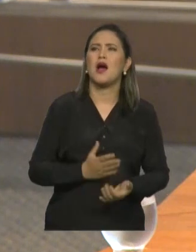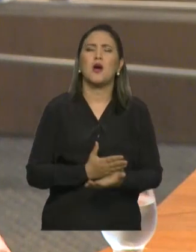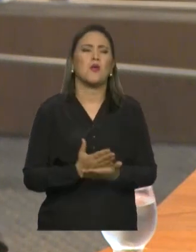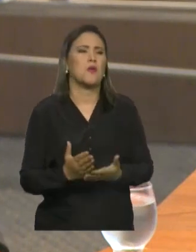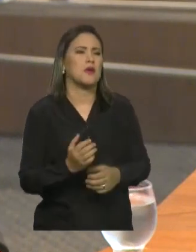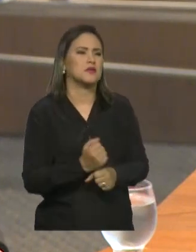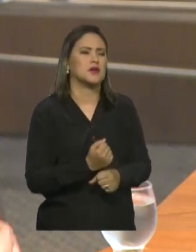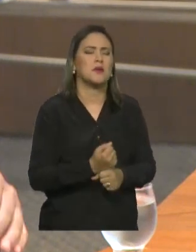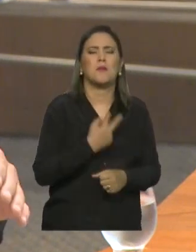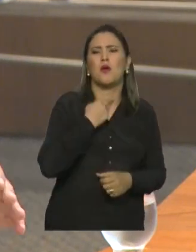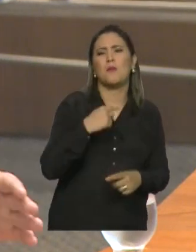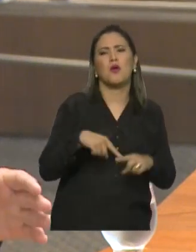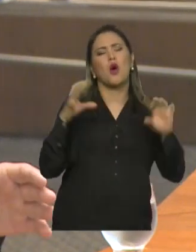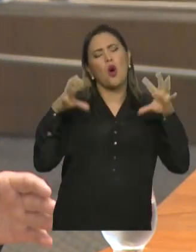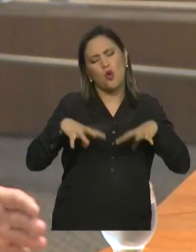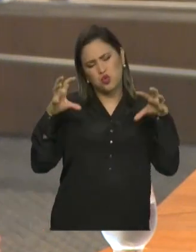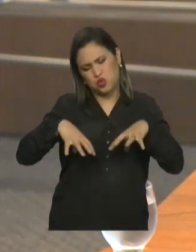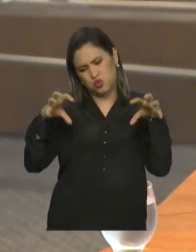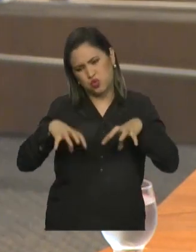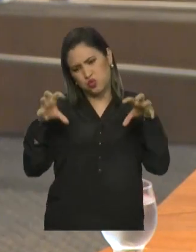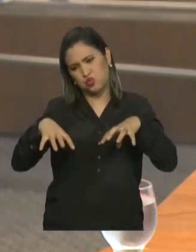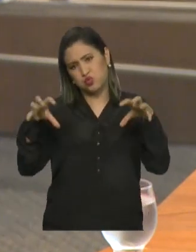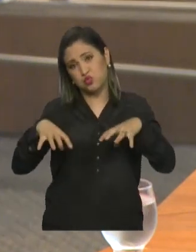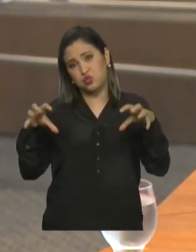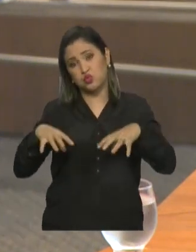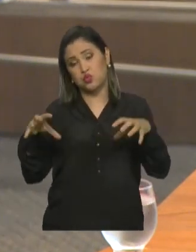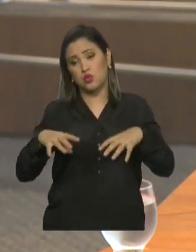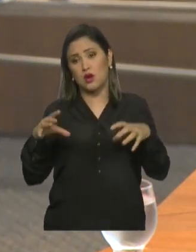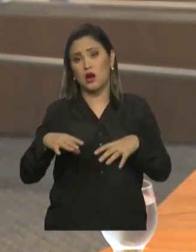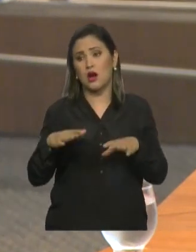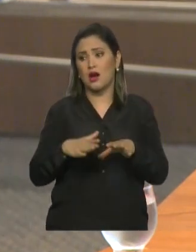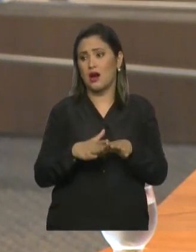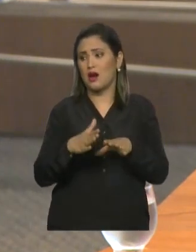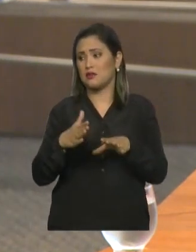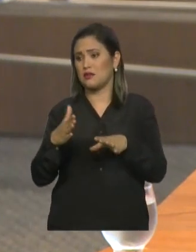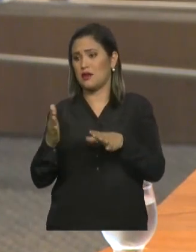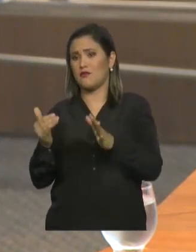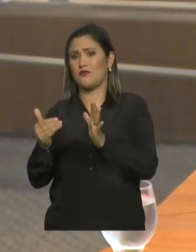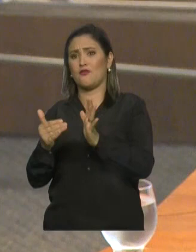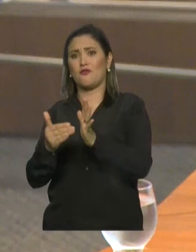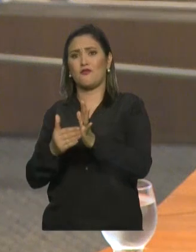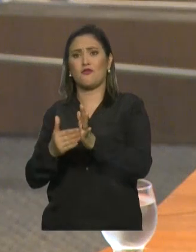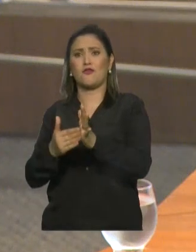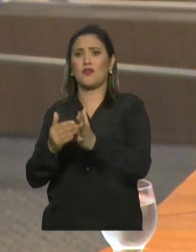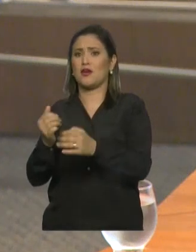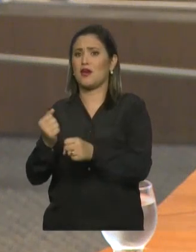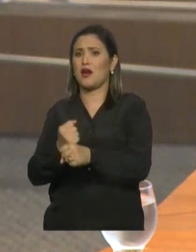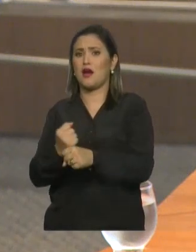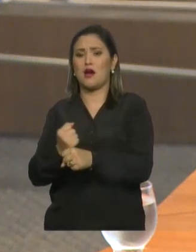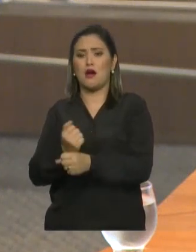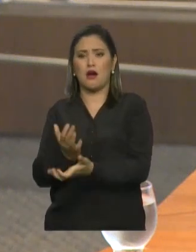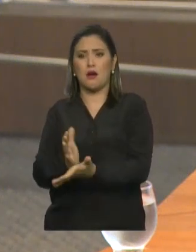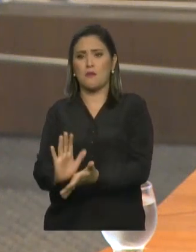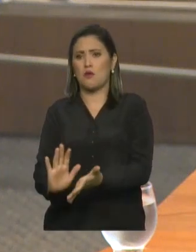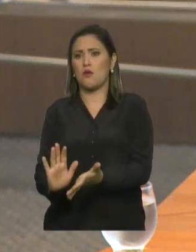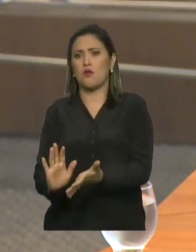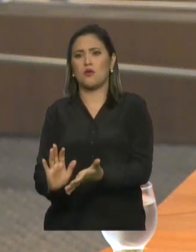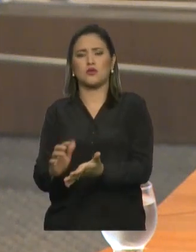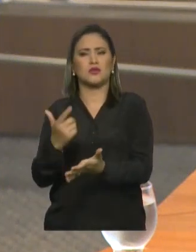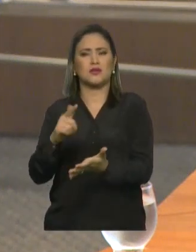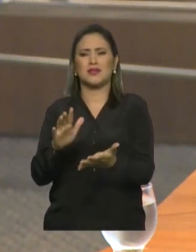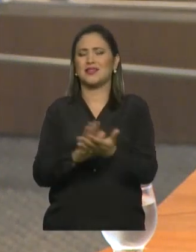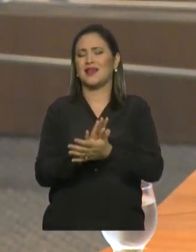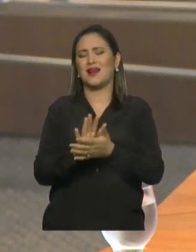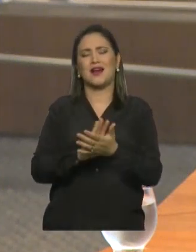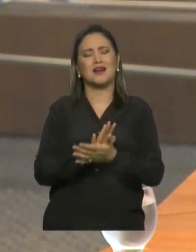das chuvas. E ali passava-se o ano todo e nem sequer havia um plano de trabalho e nem